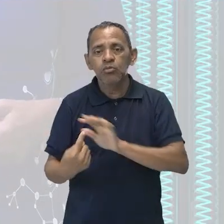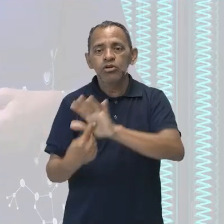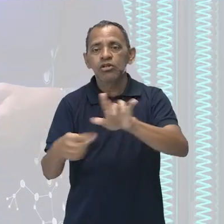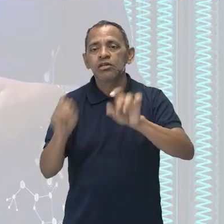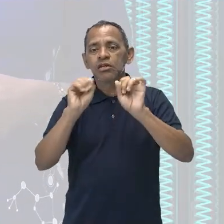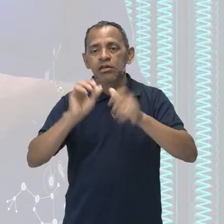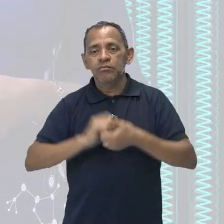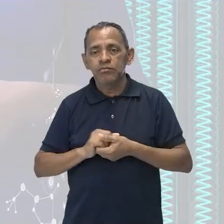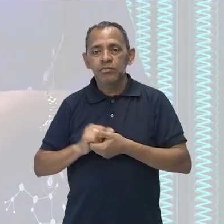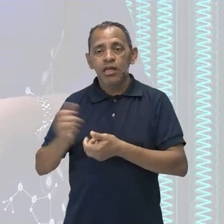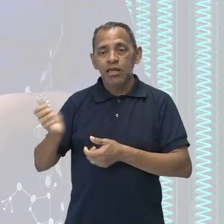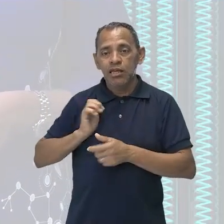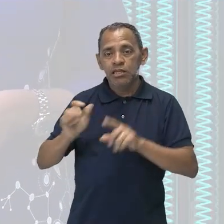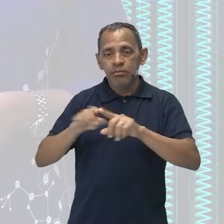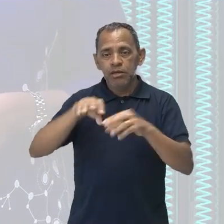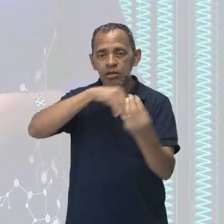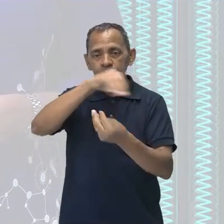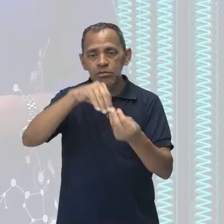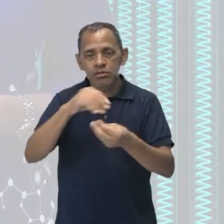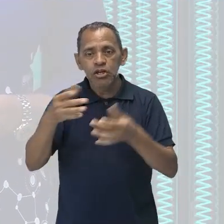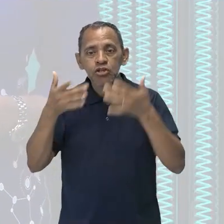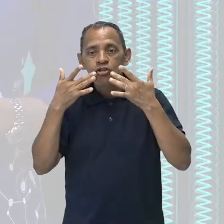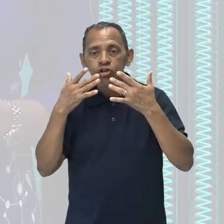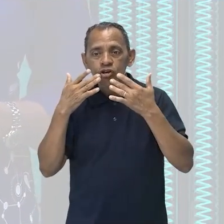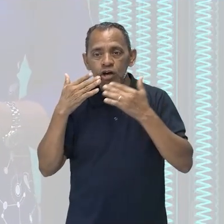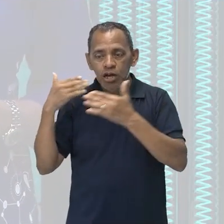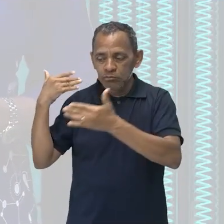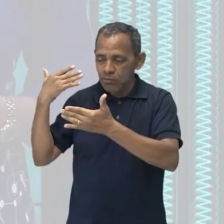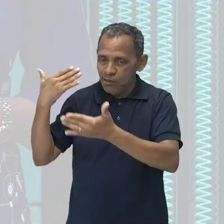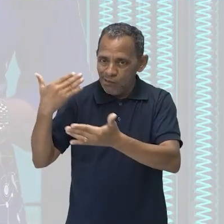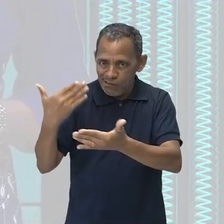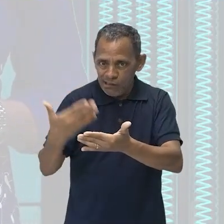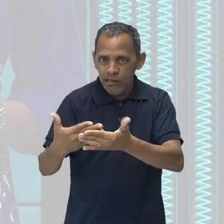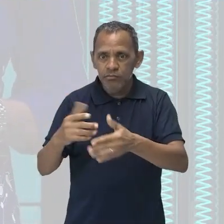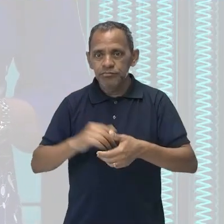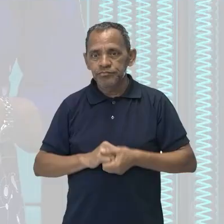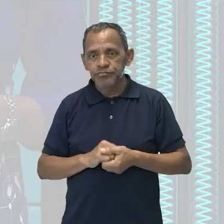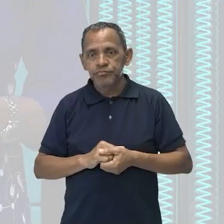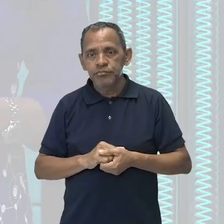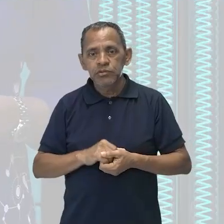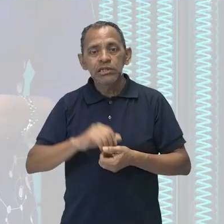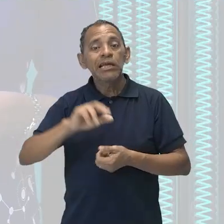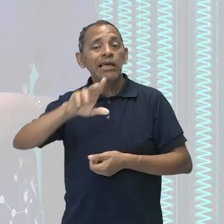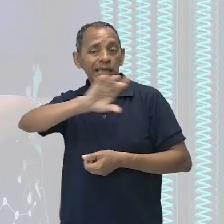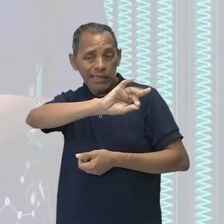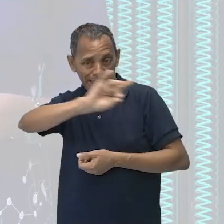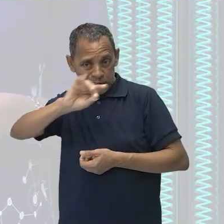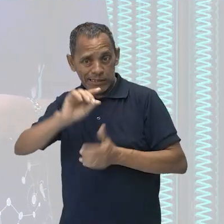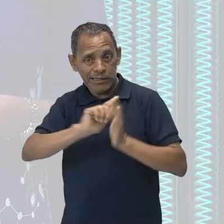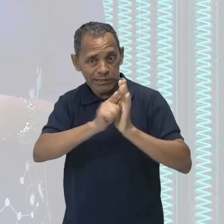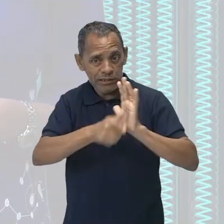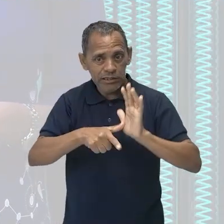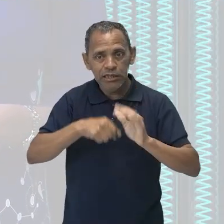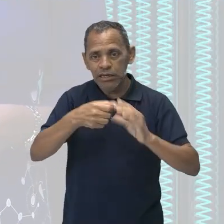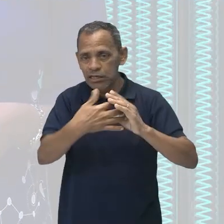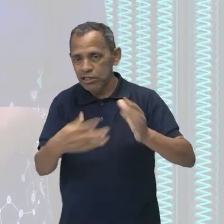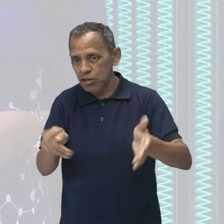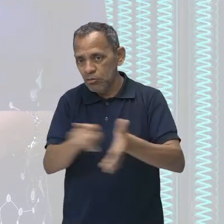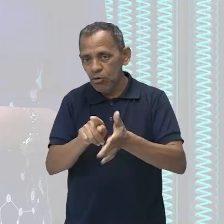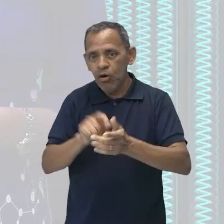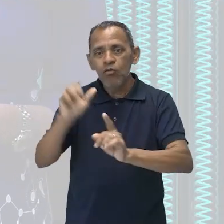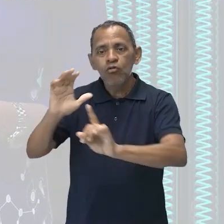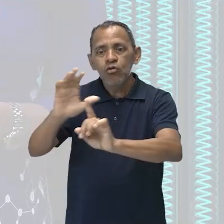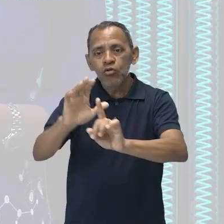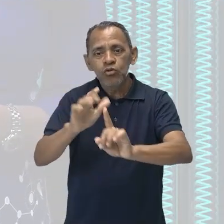riqueza e a complexidade do teatro ao longo da história. Cada gênero possui características próprias